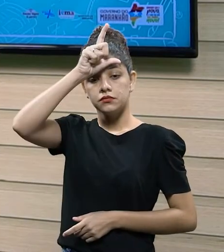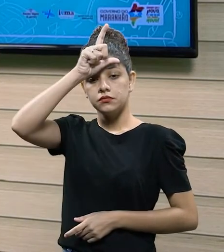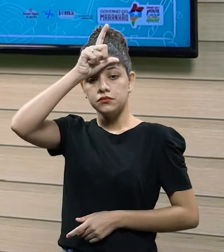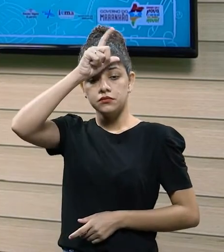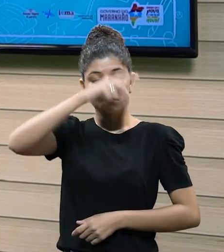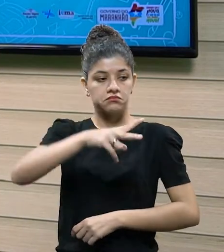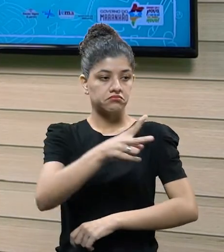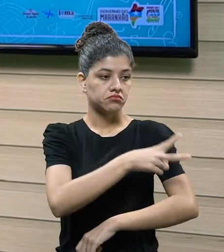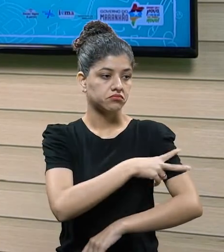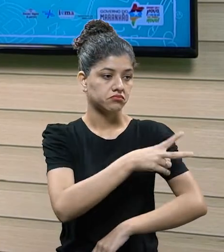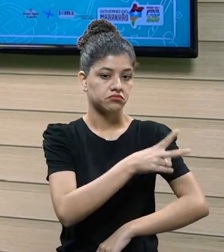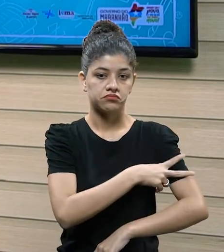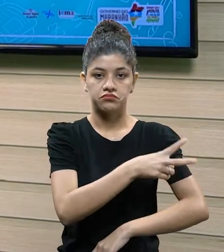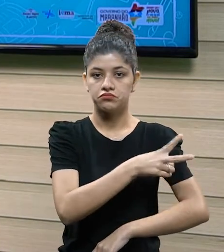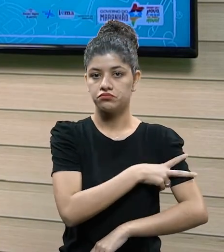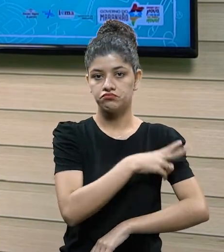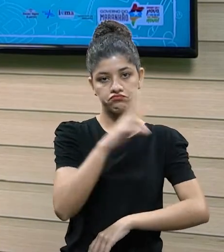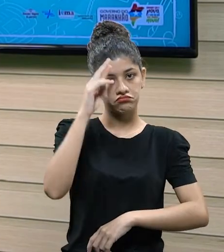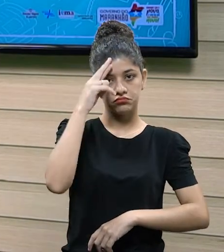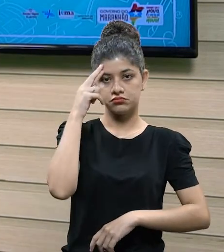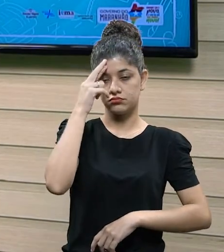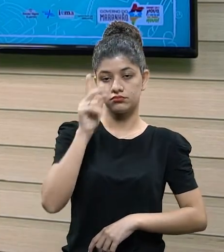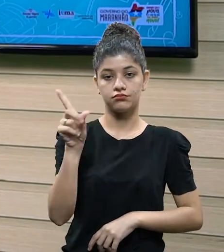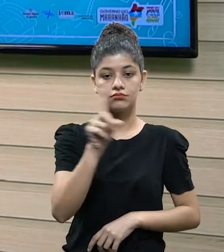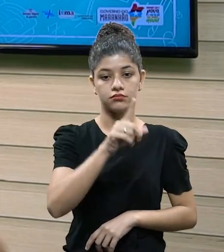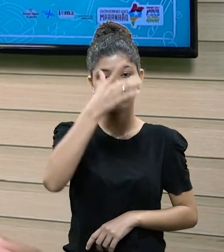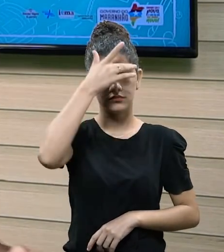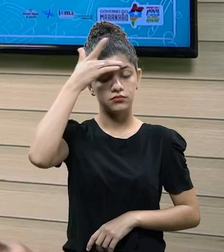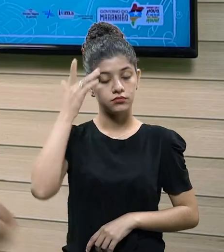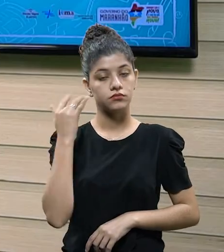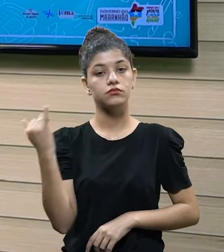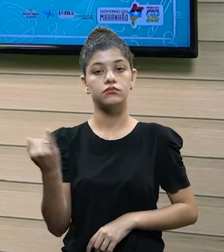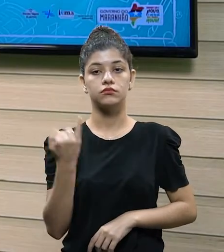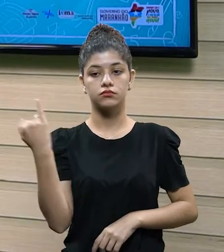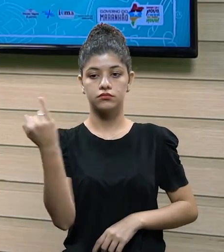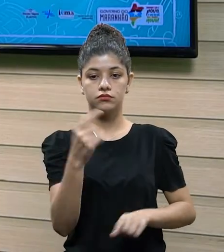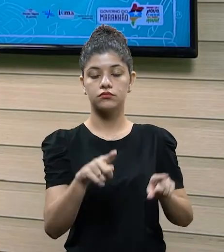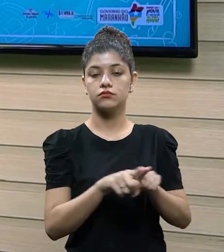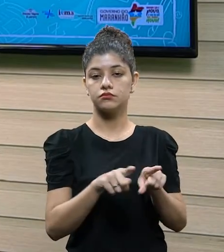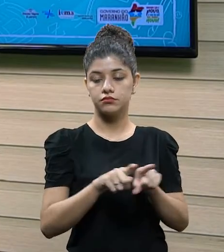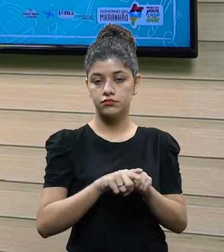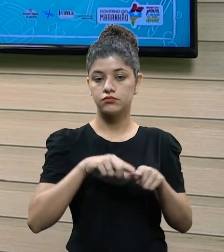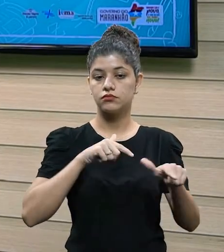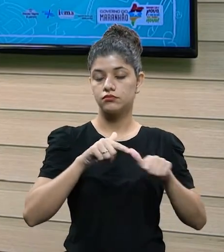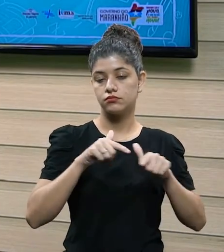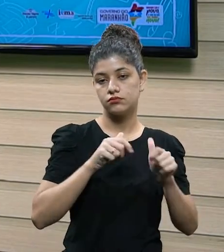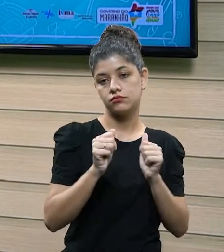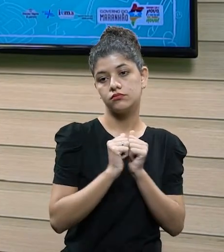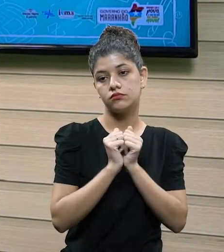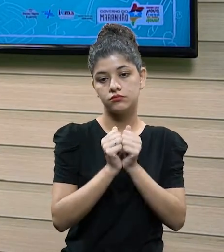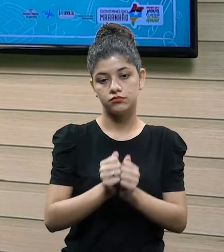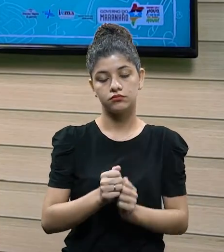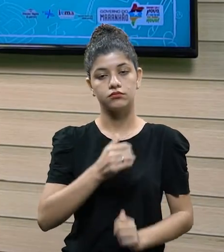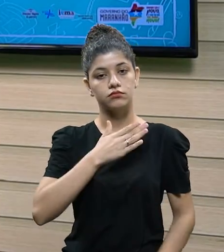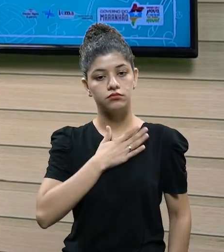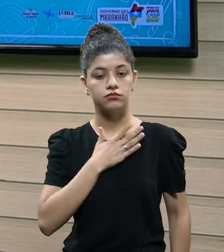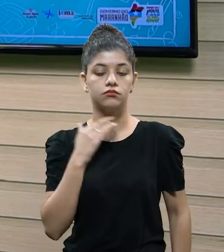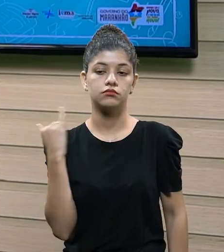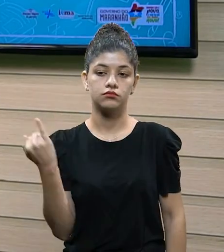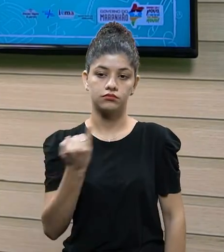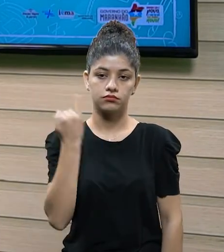líder, eu não sou o dono da razão. Os meus liderados também são importantes. Por isso a importância de um